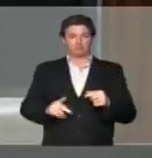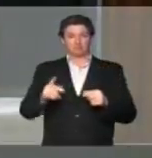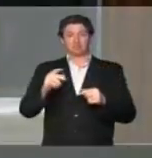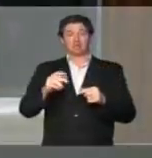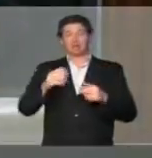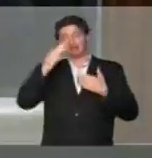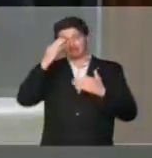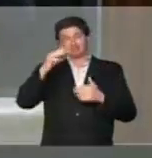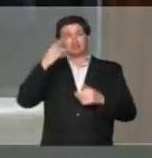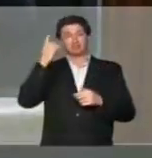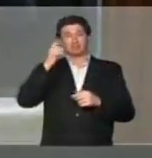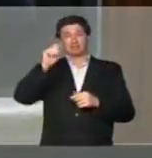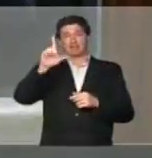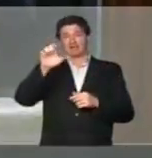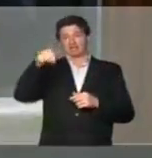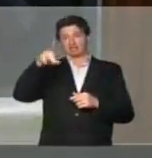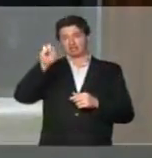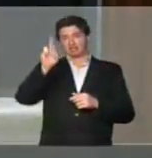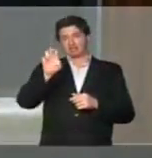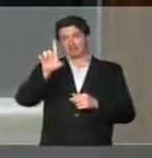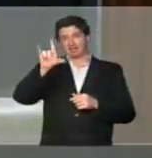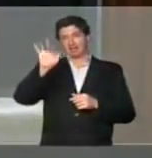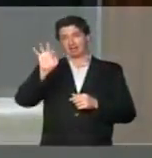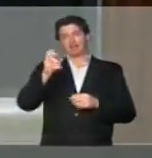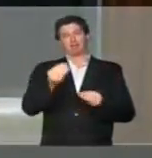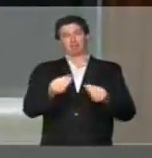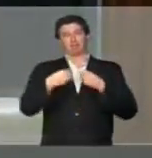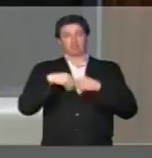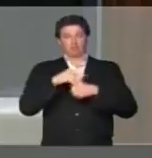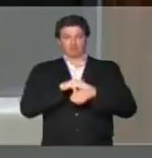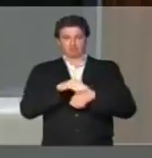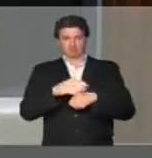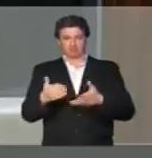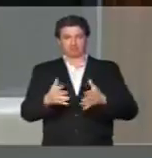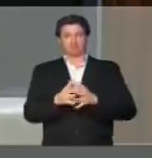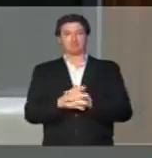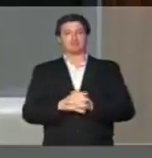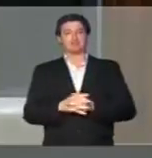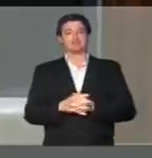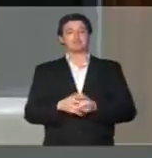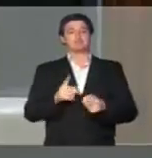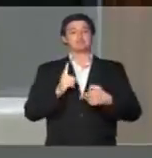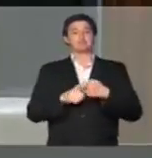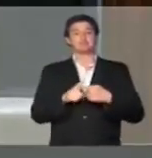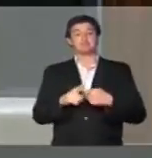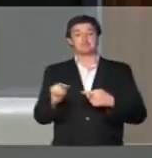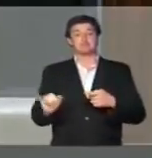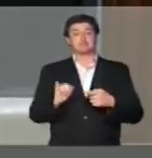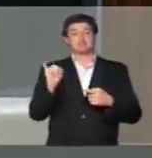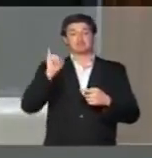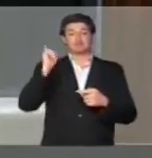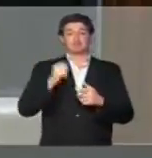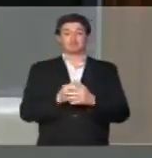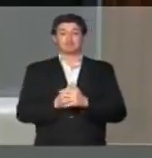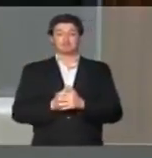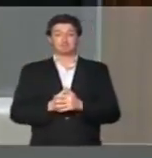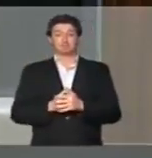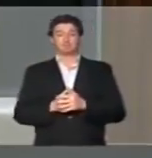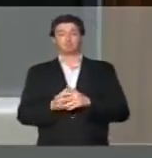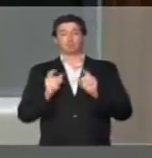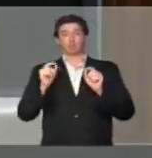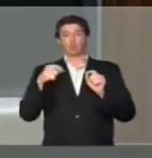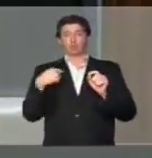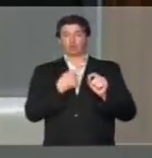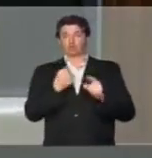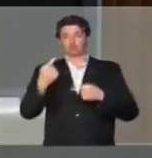Alexandre Leite, que fez essa permuta conosco aqui, no grande expediente, em razão da importância do que a